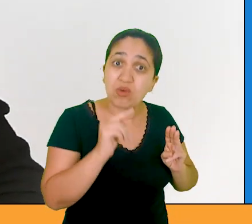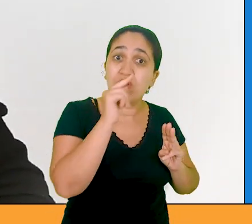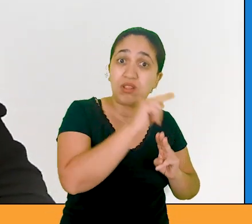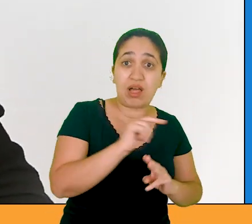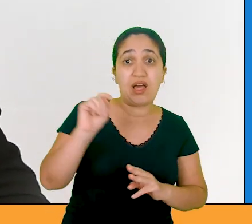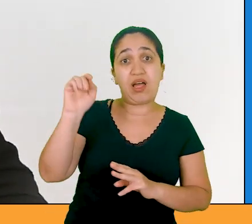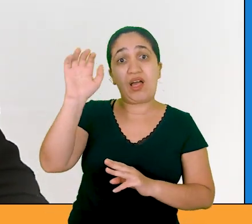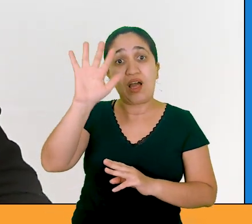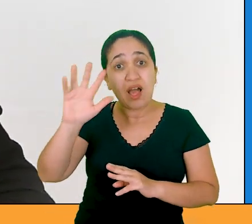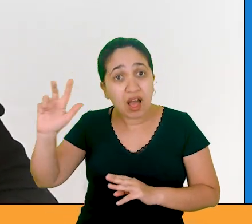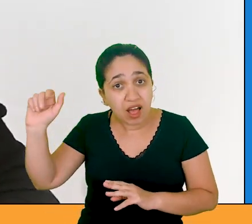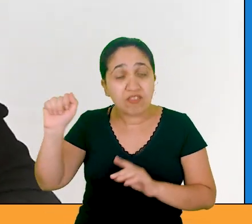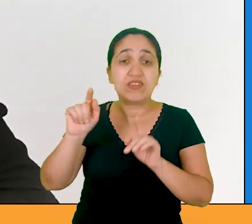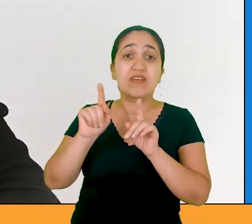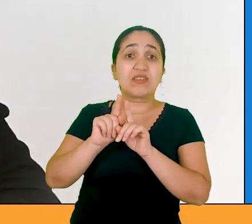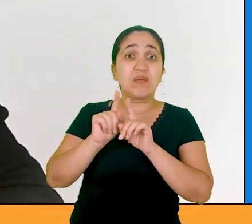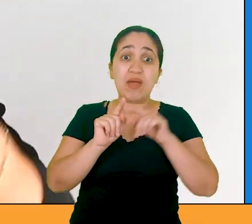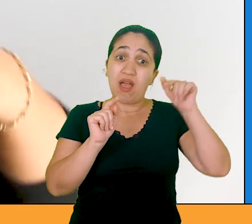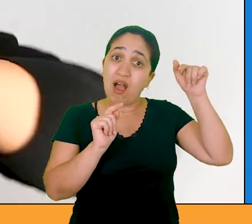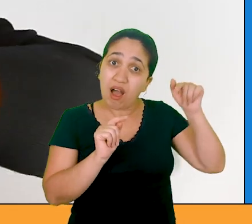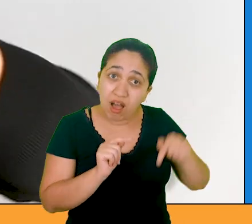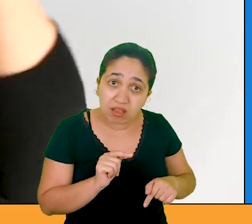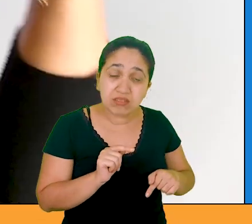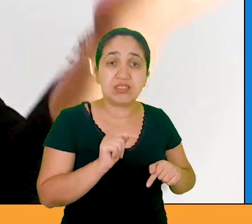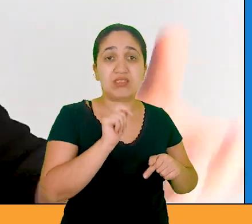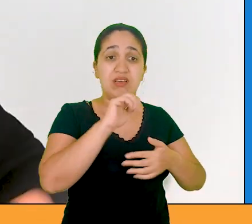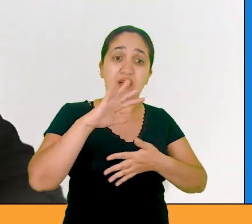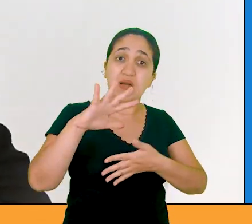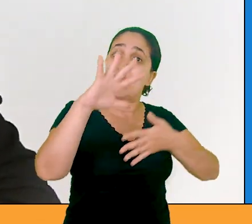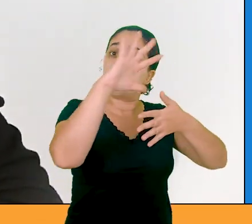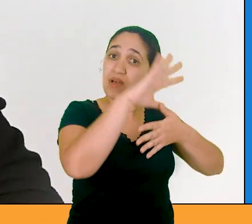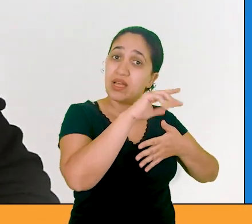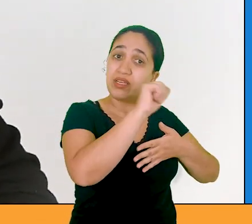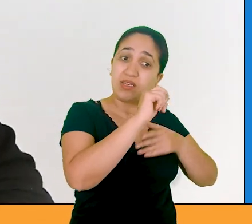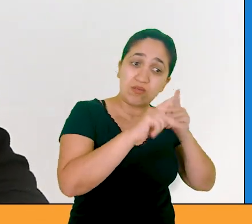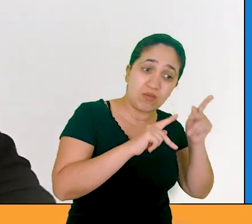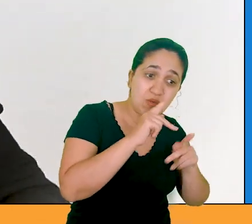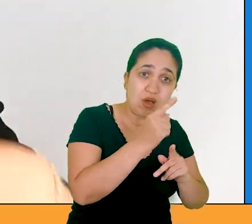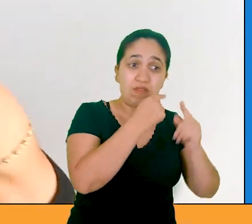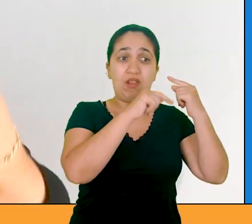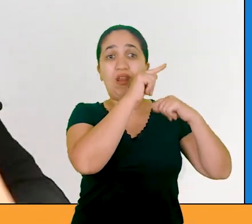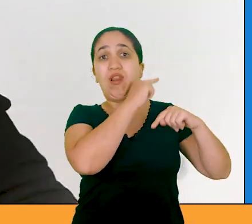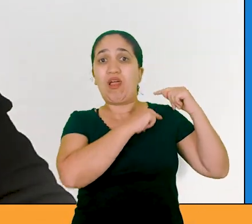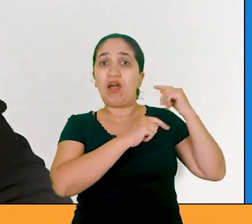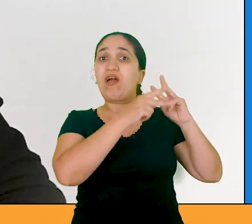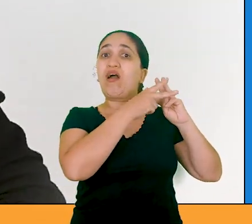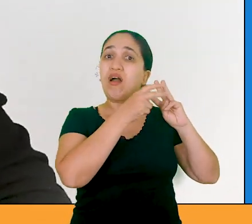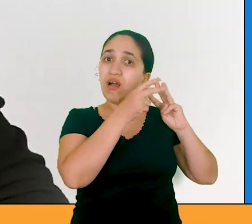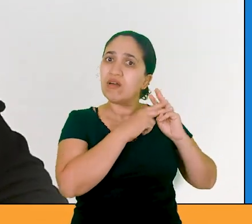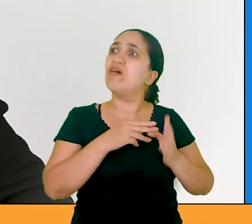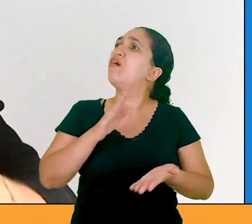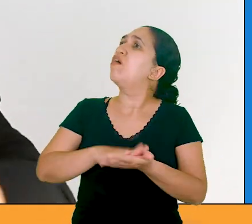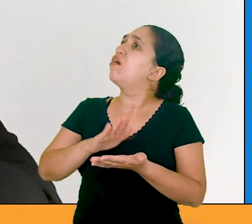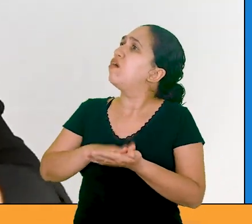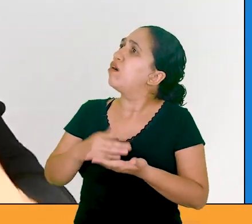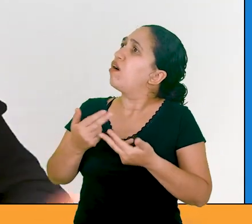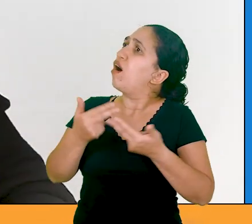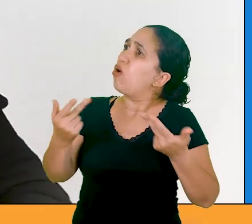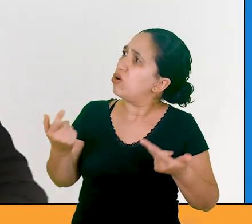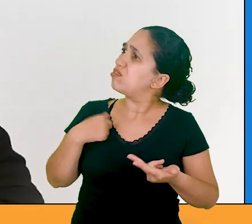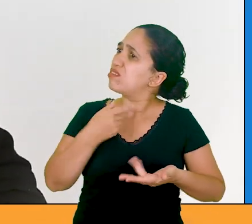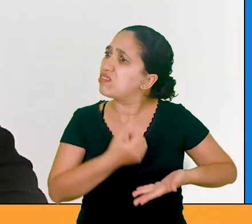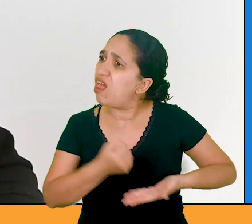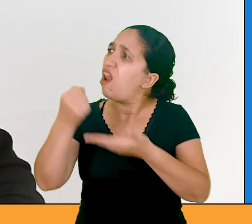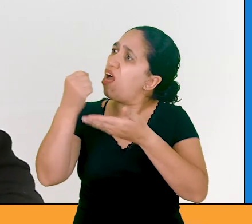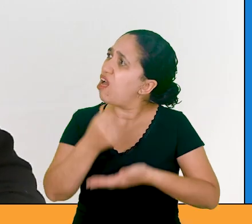países africanos, e também aqui nas Américas, os povos originários reivindicando os seus trabalhos que foram